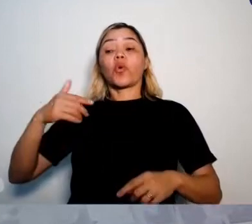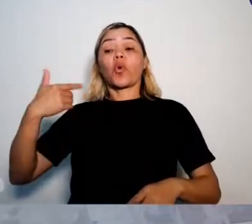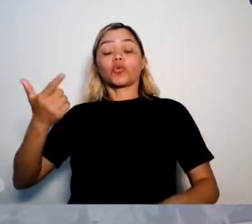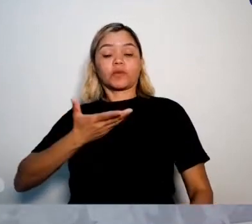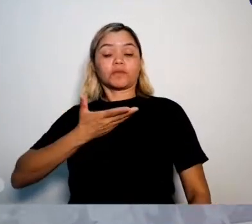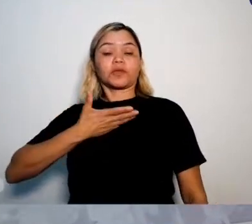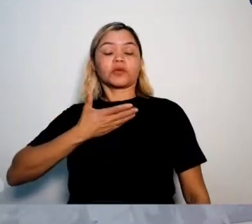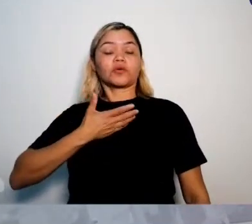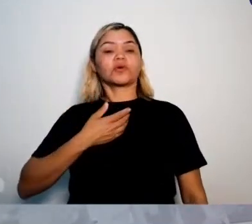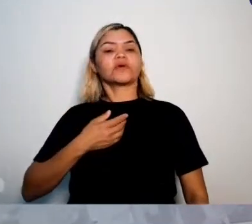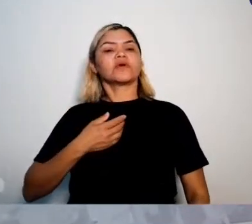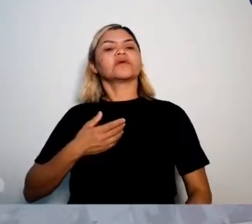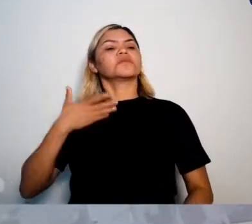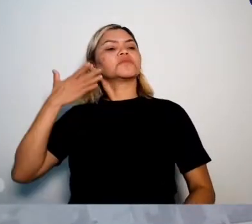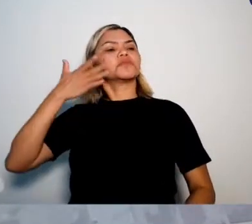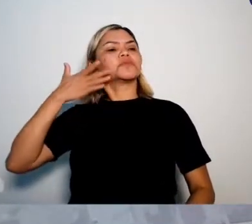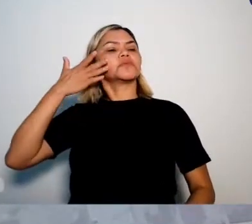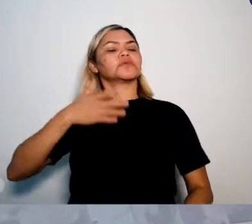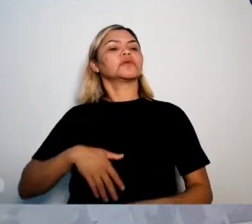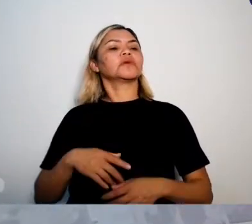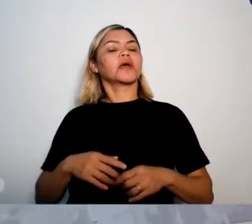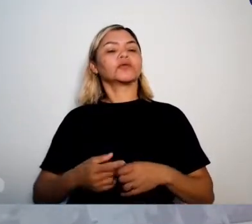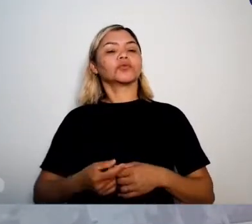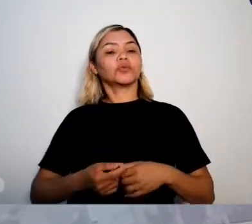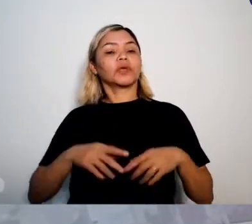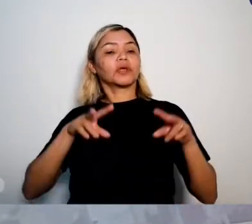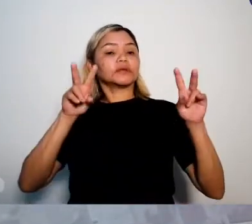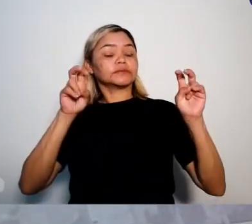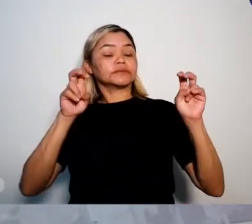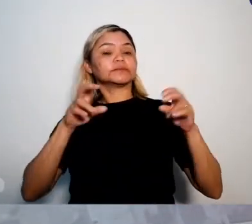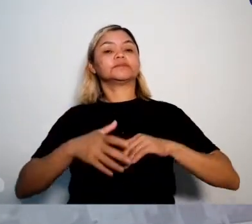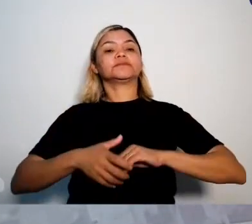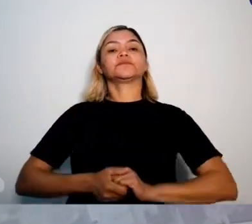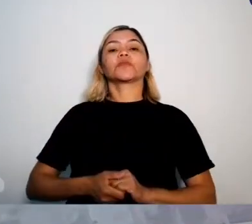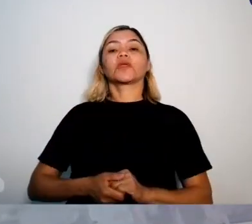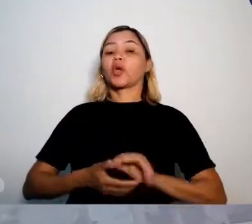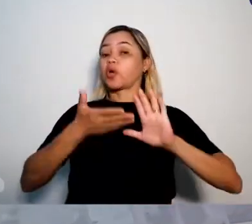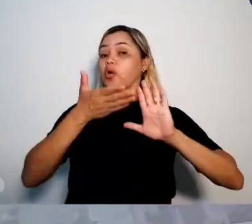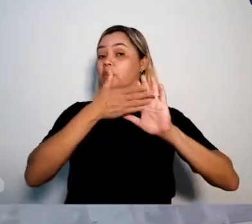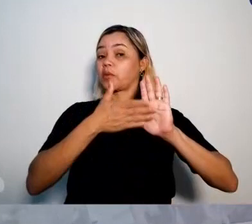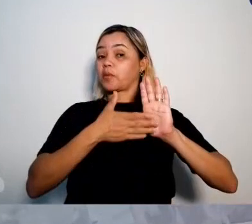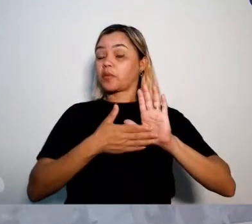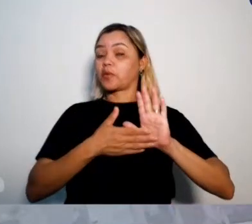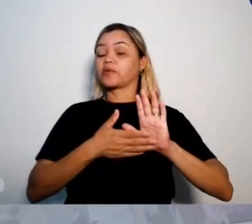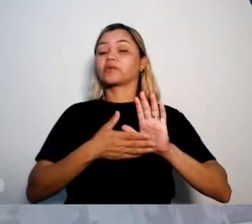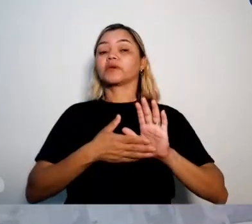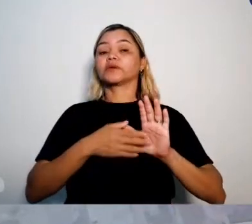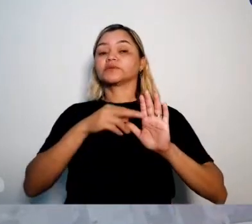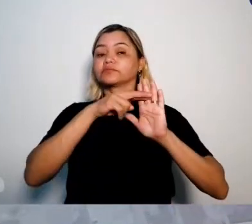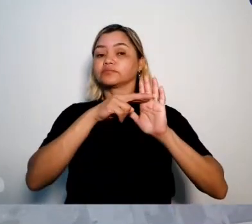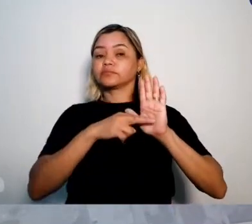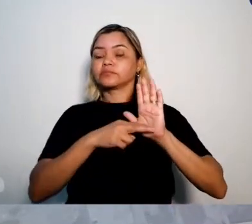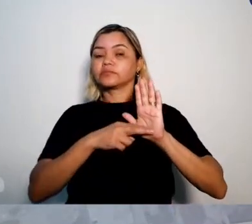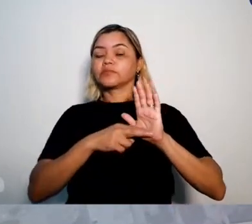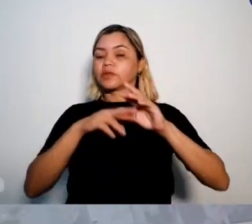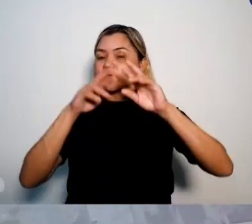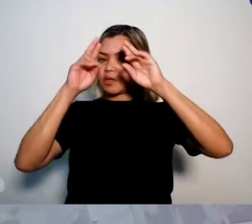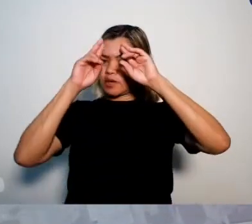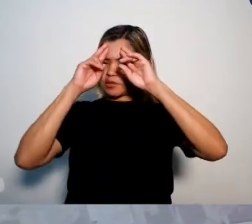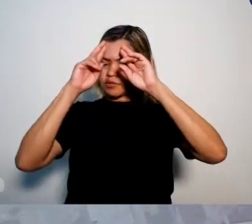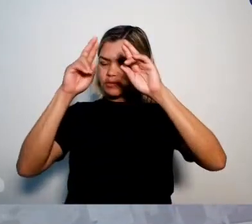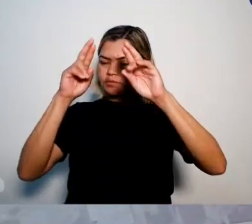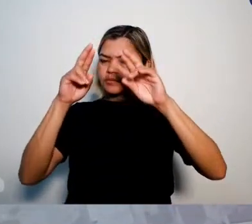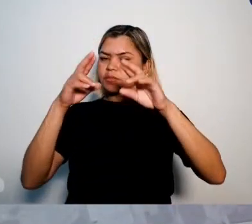de que faça a discussão daquele destaque. Então, eu proponho esse precedente e respeito e aceito